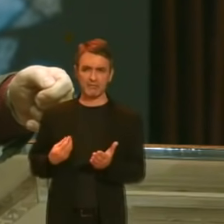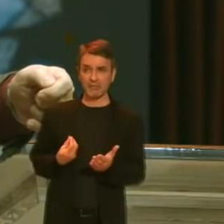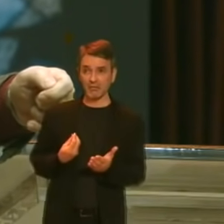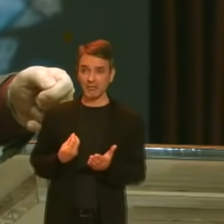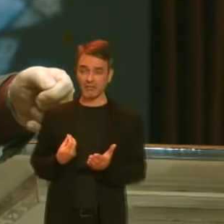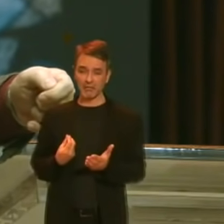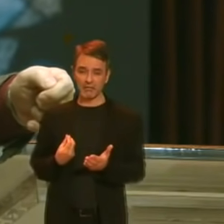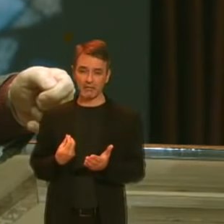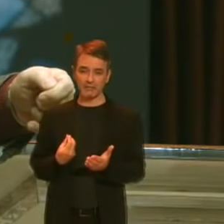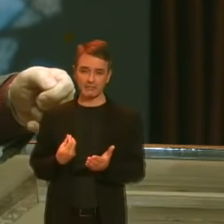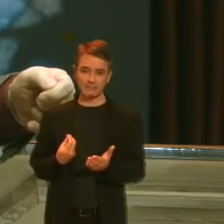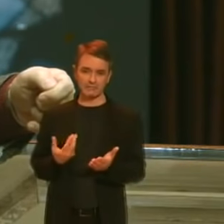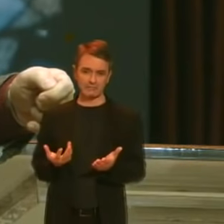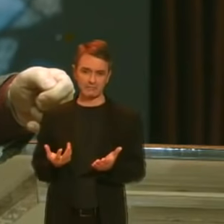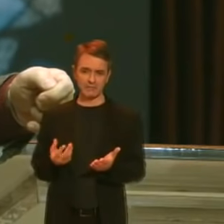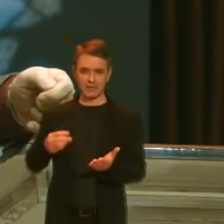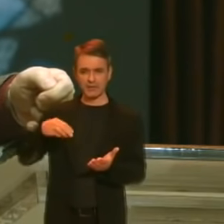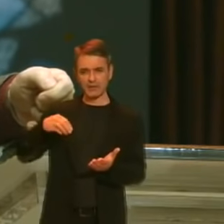Está entendendo?